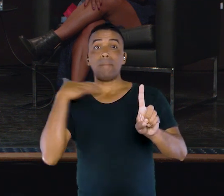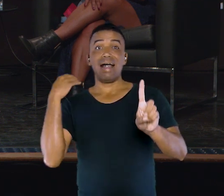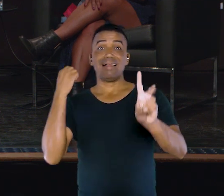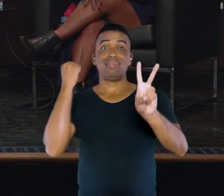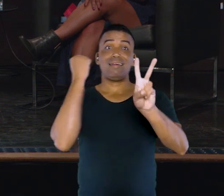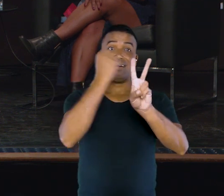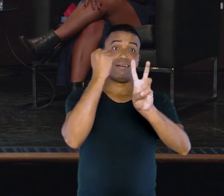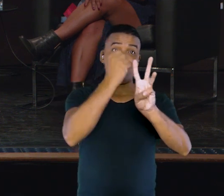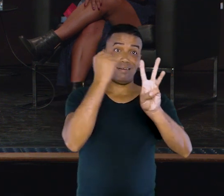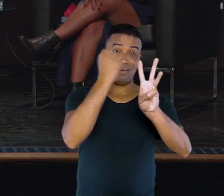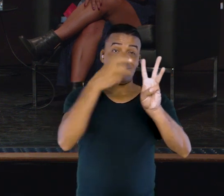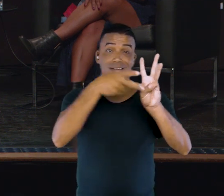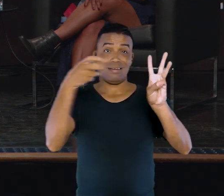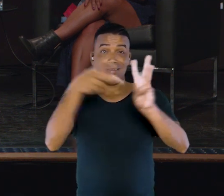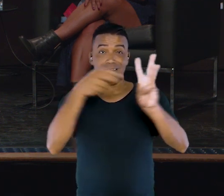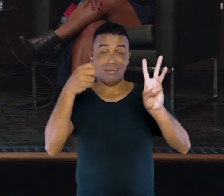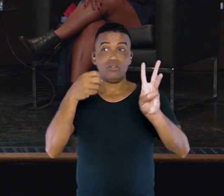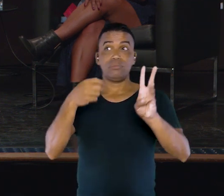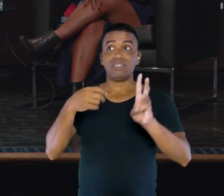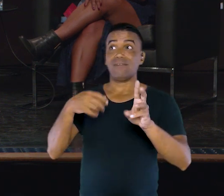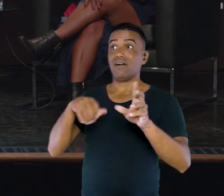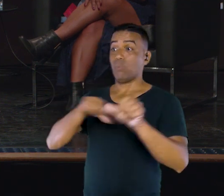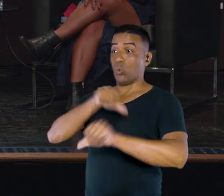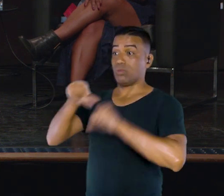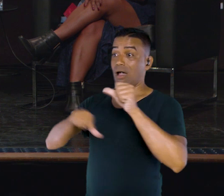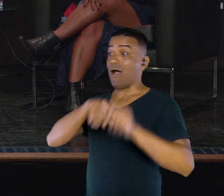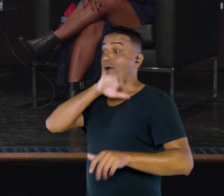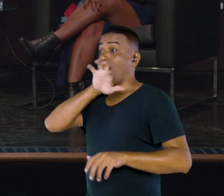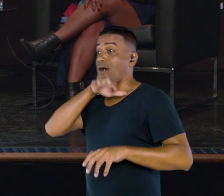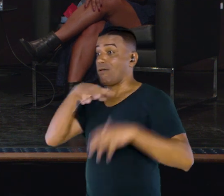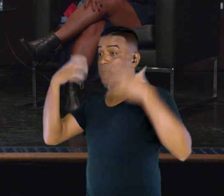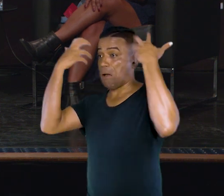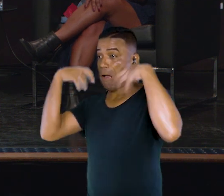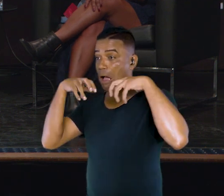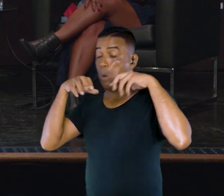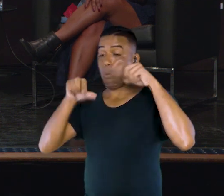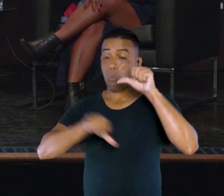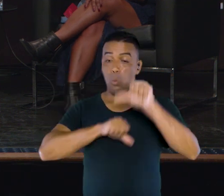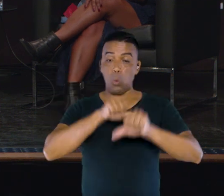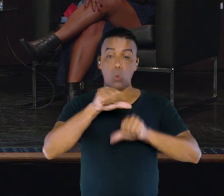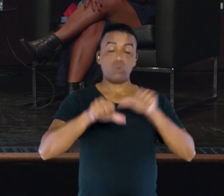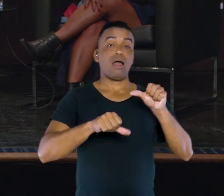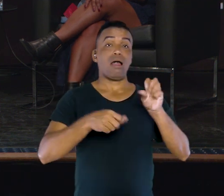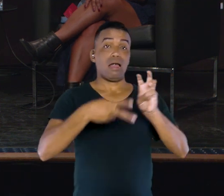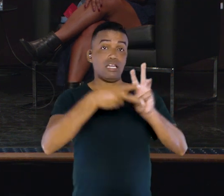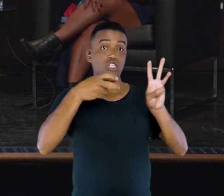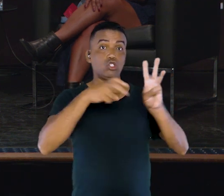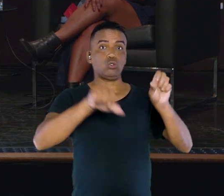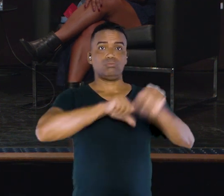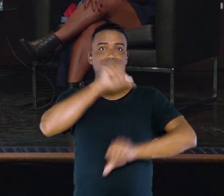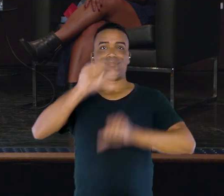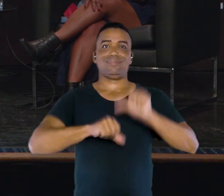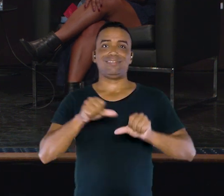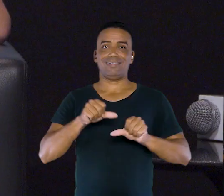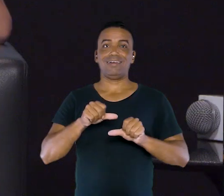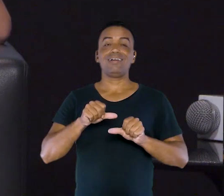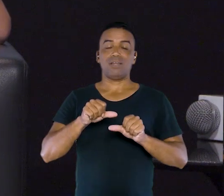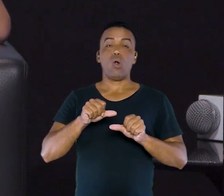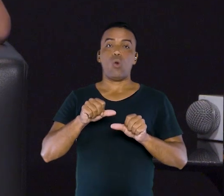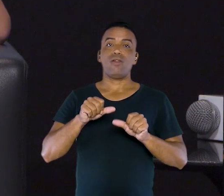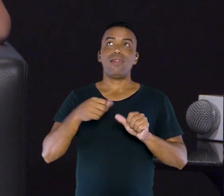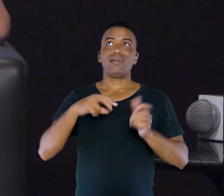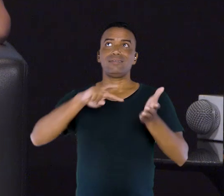ideia de que para se tornar humano tinha que deixar de ser animal, deixar de ser selvagem, deixar de ser índio, né? Então,